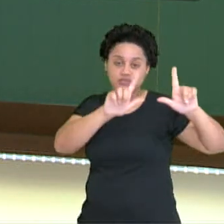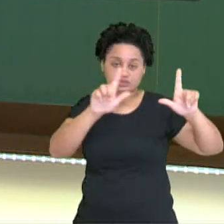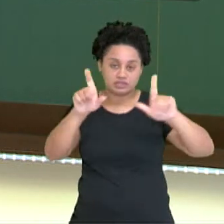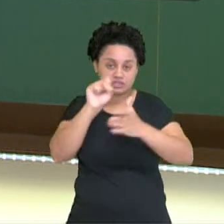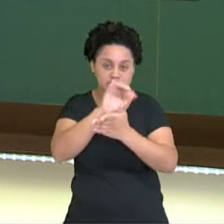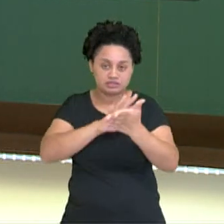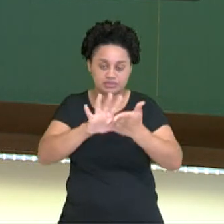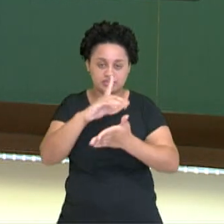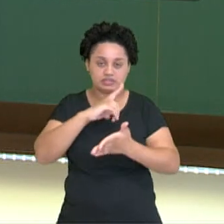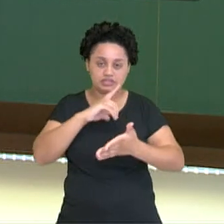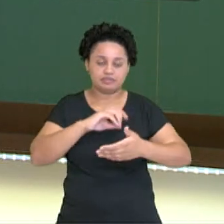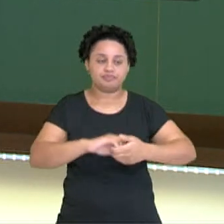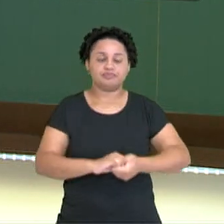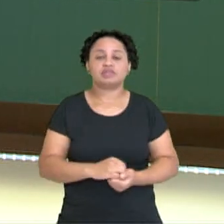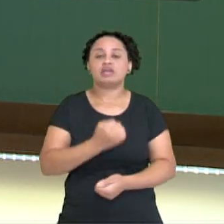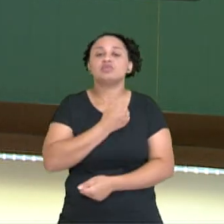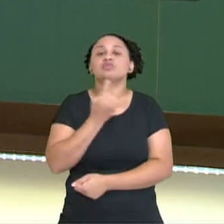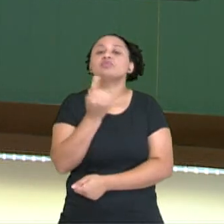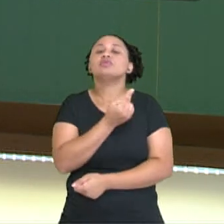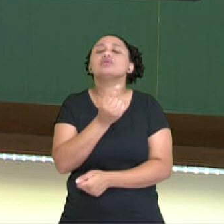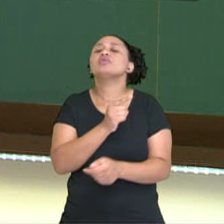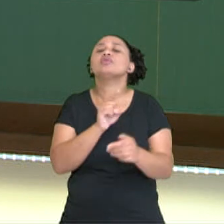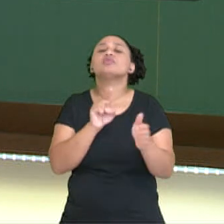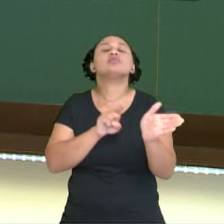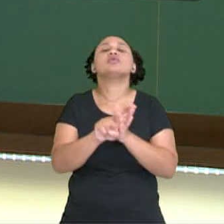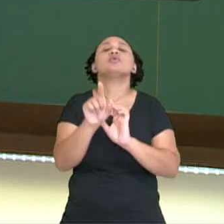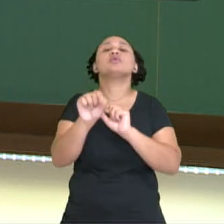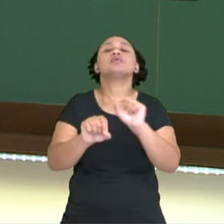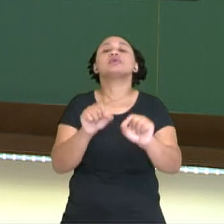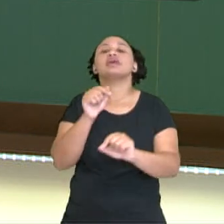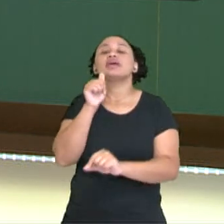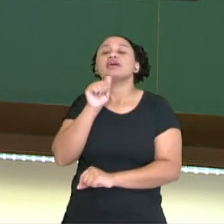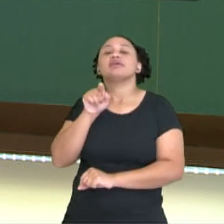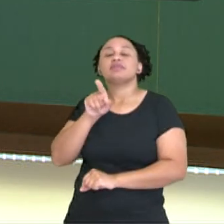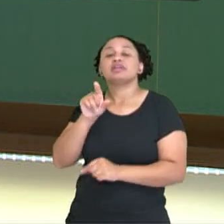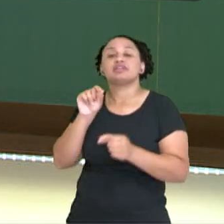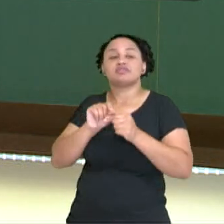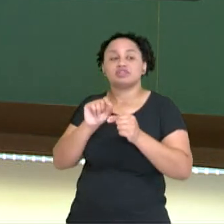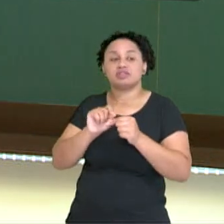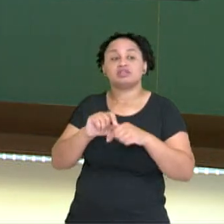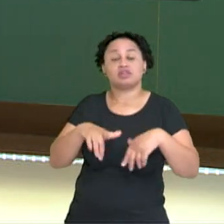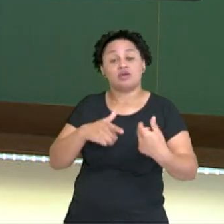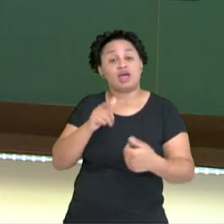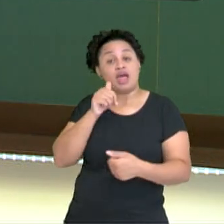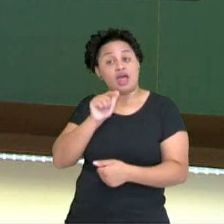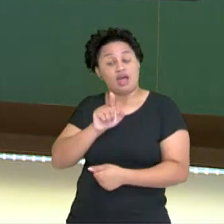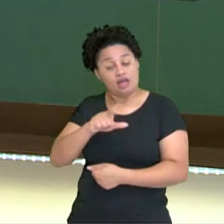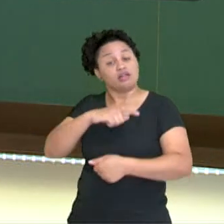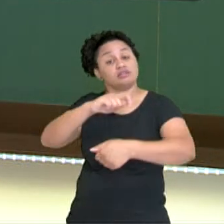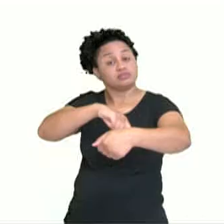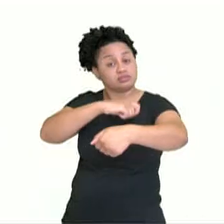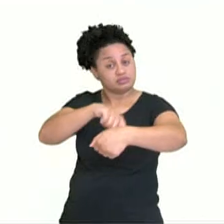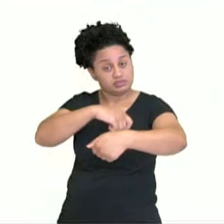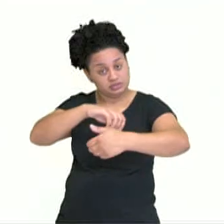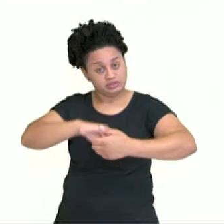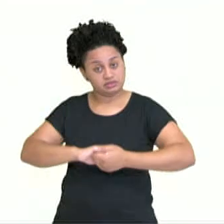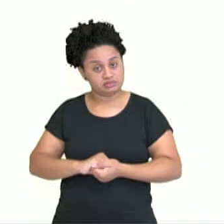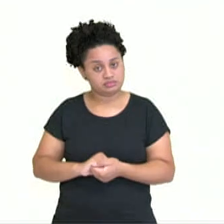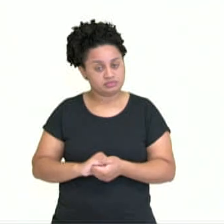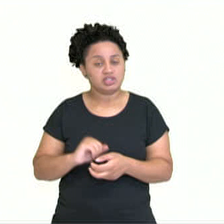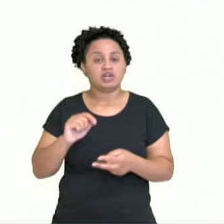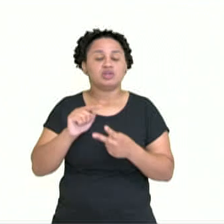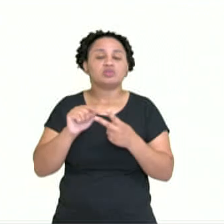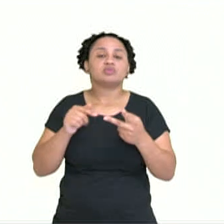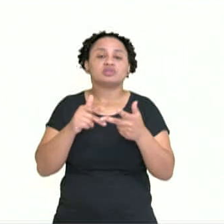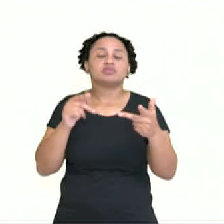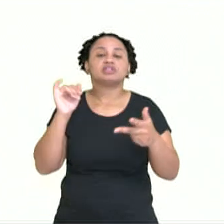girl doing? O que a menina está fazendo? She is cooking. Ela está cozinhando. Então, duas coisas importantes. Sempre